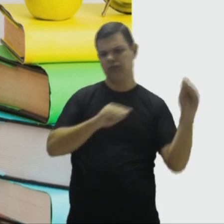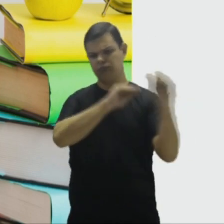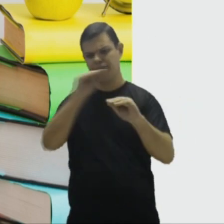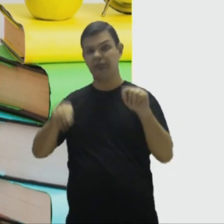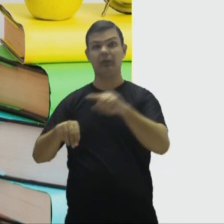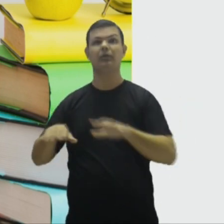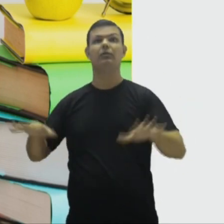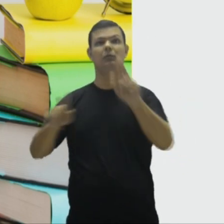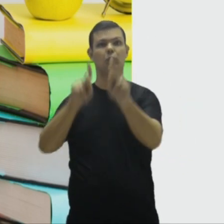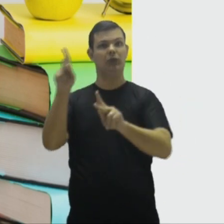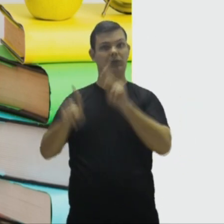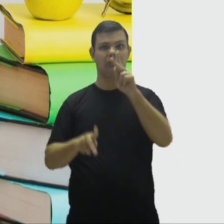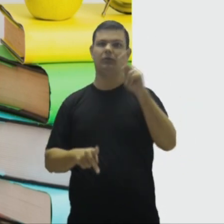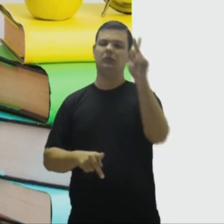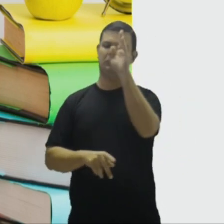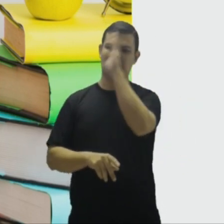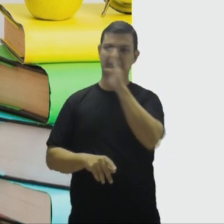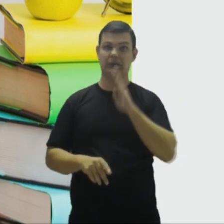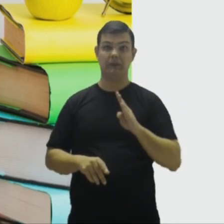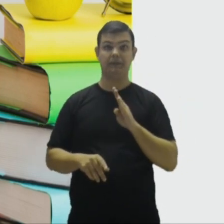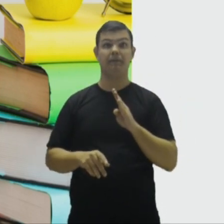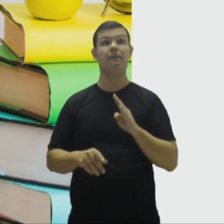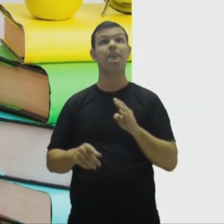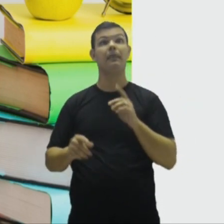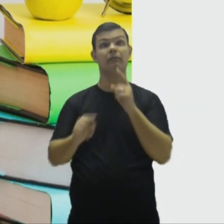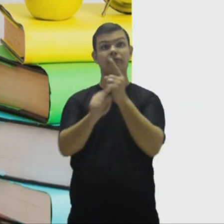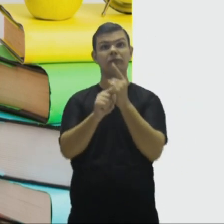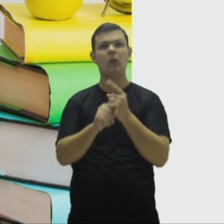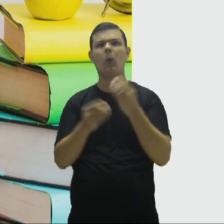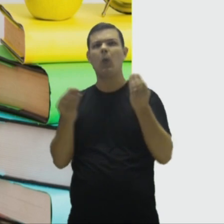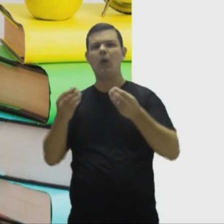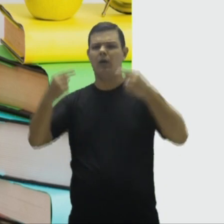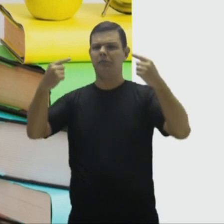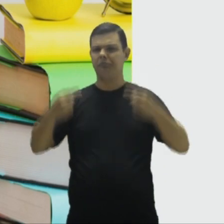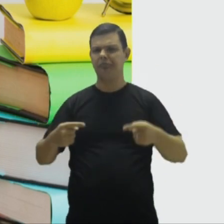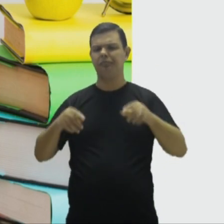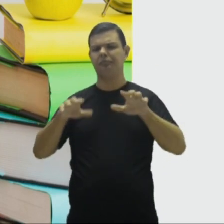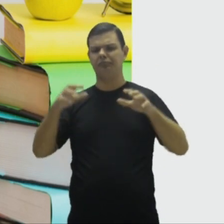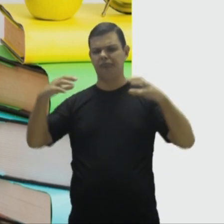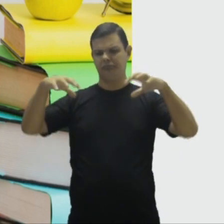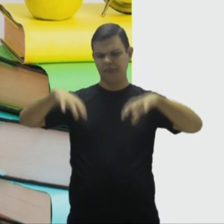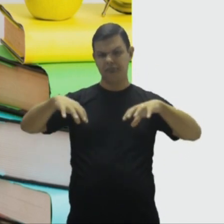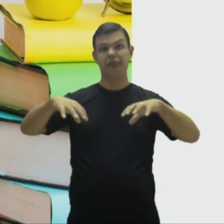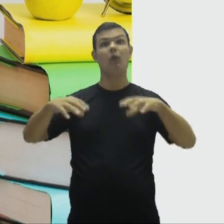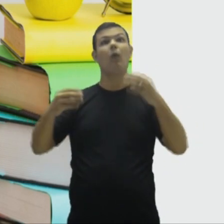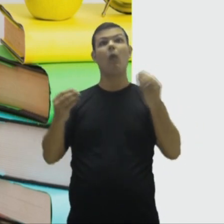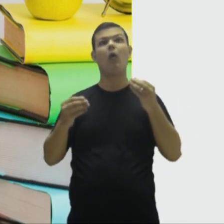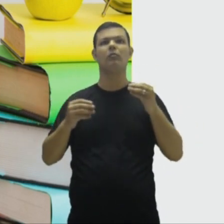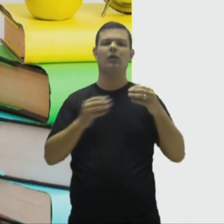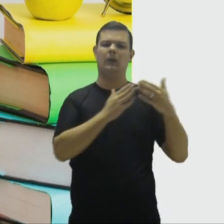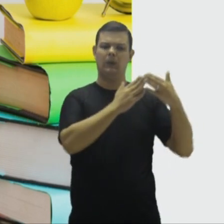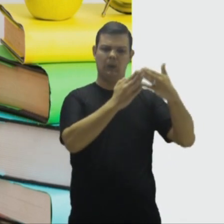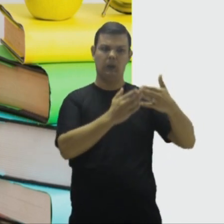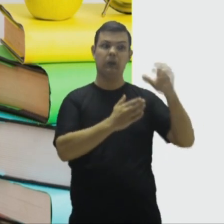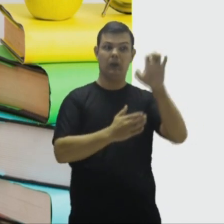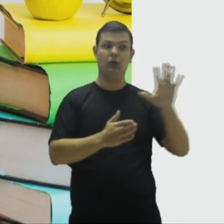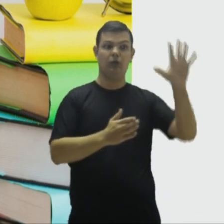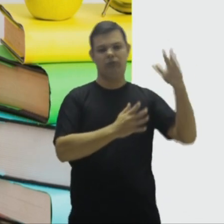povo brasileiro. Conhecer encontros e confrontos de povos indígenas e africanos com os colonizadores